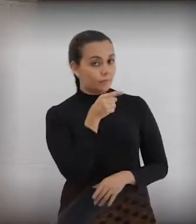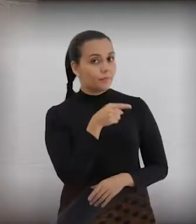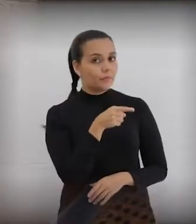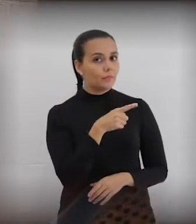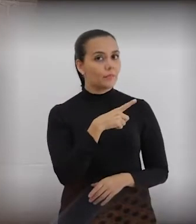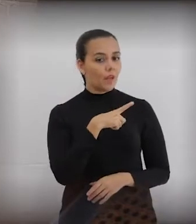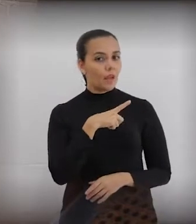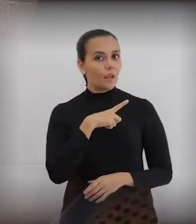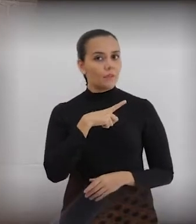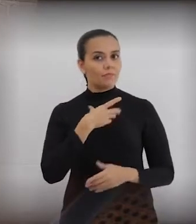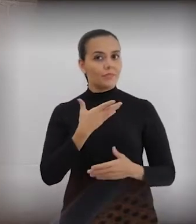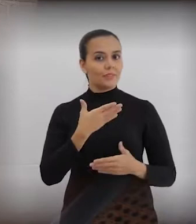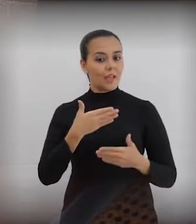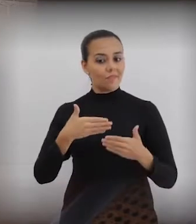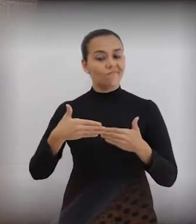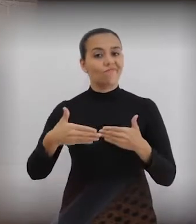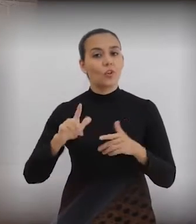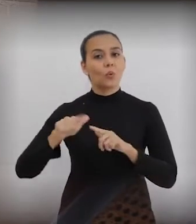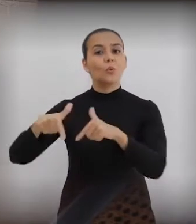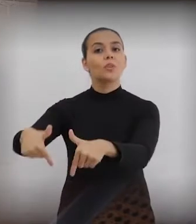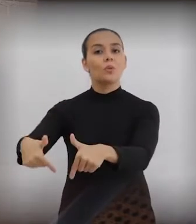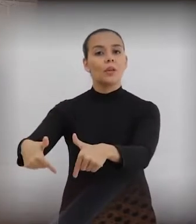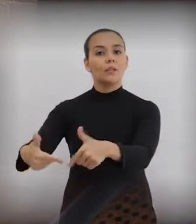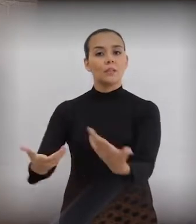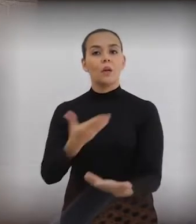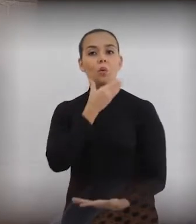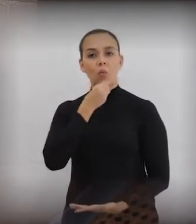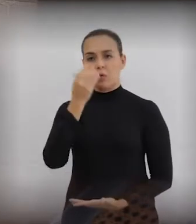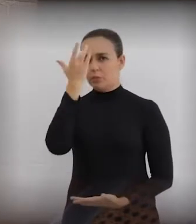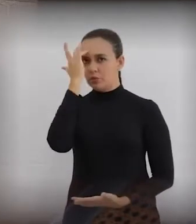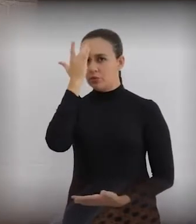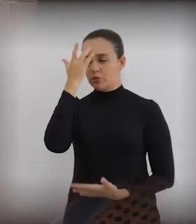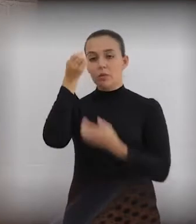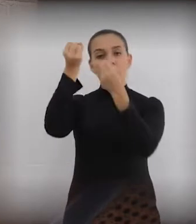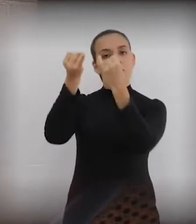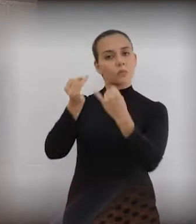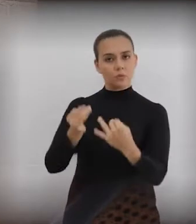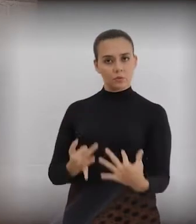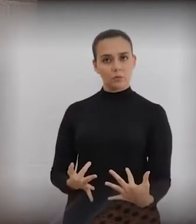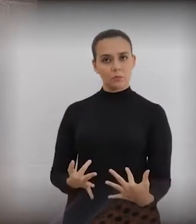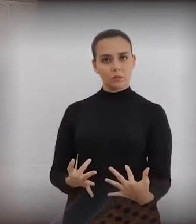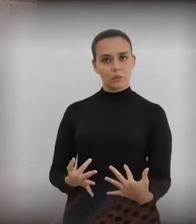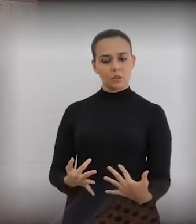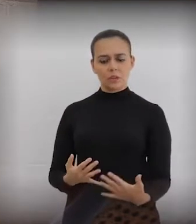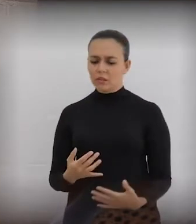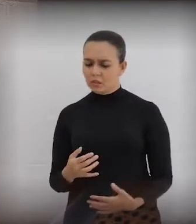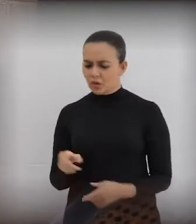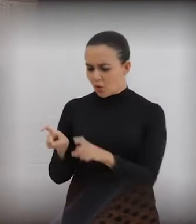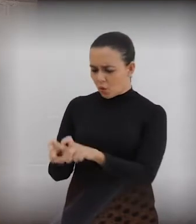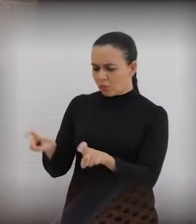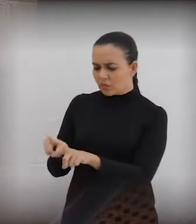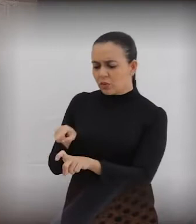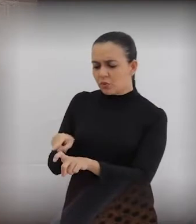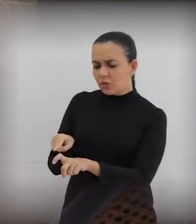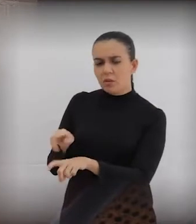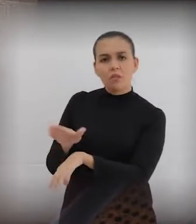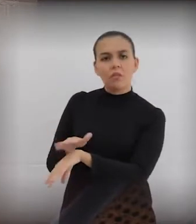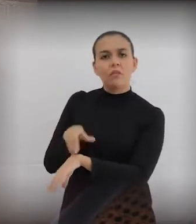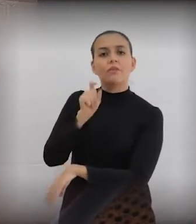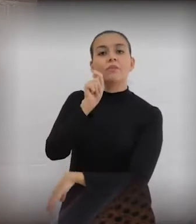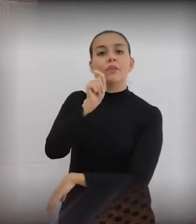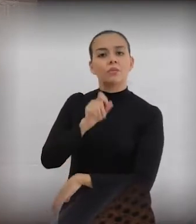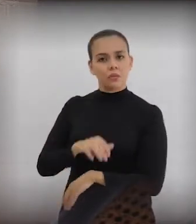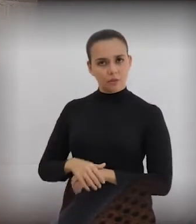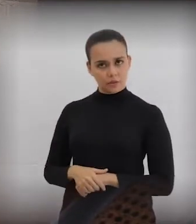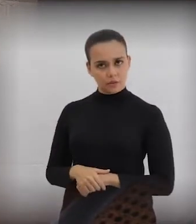O Satya Nadella, ele tem uma colocação que é o seguinte, a gente passou da hora em que a gente tem que se perguntar o que um computador pode fazer.